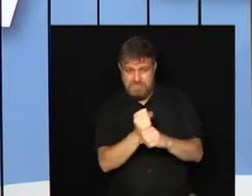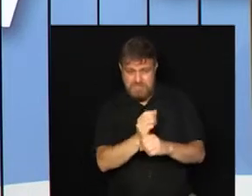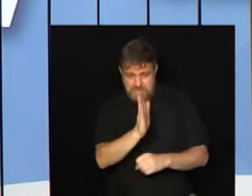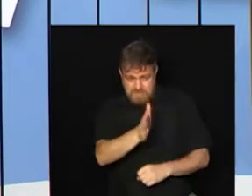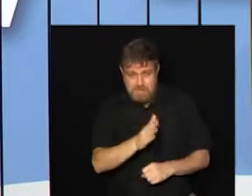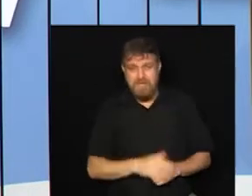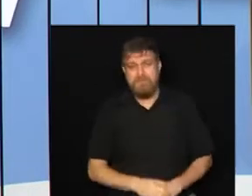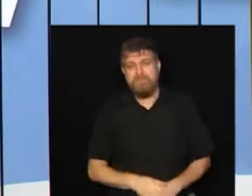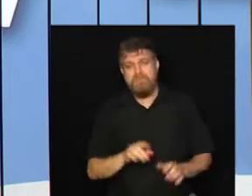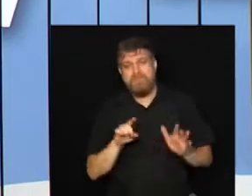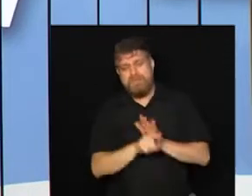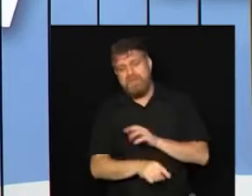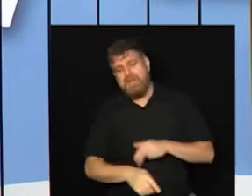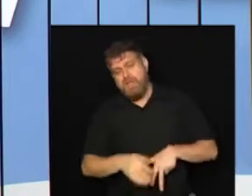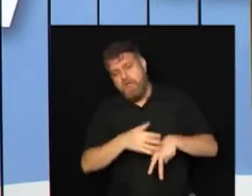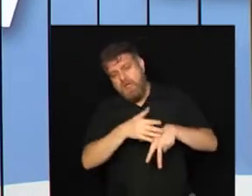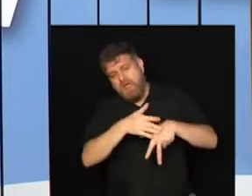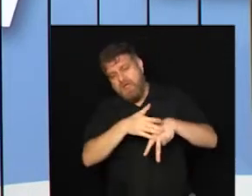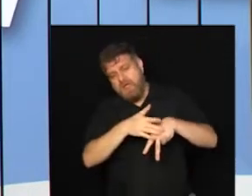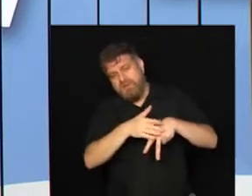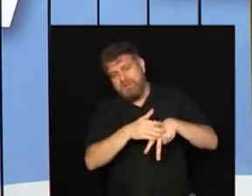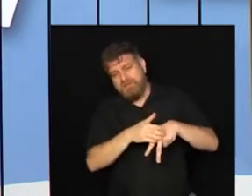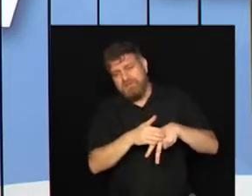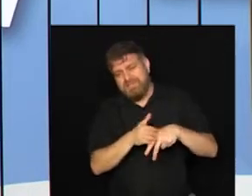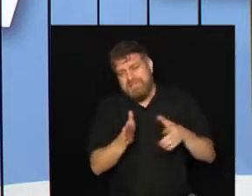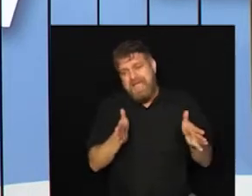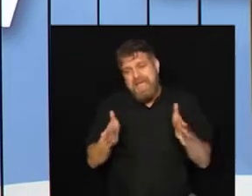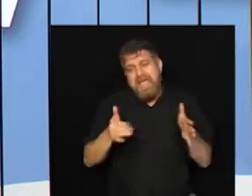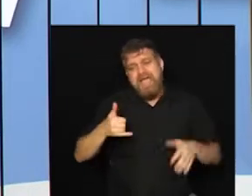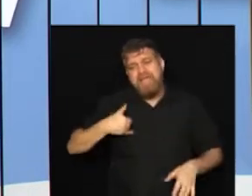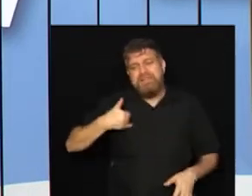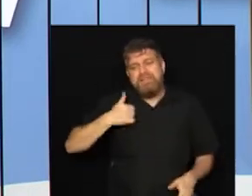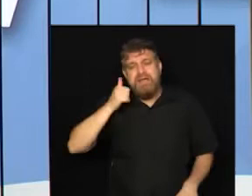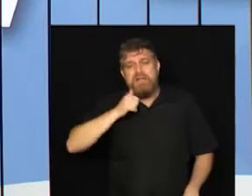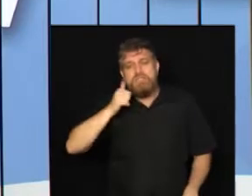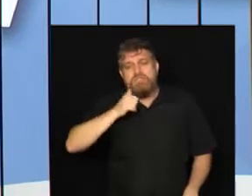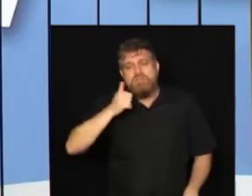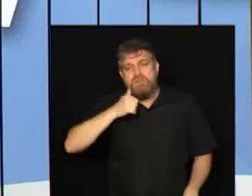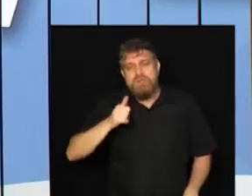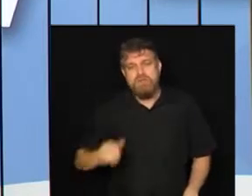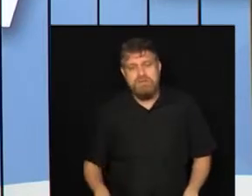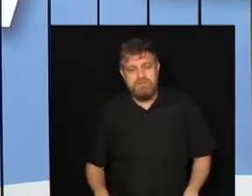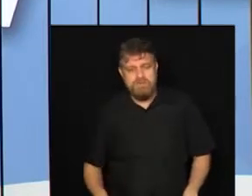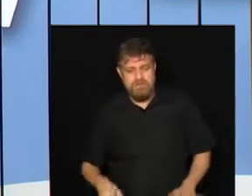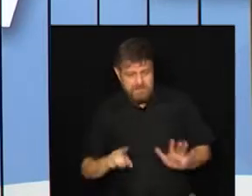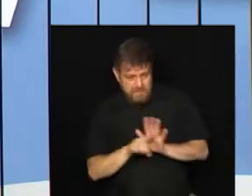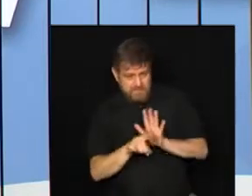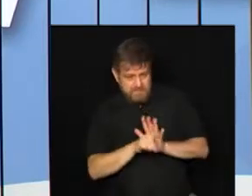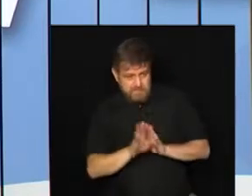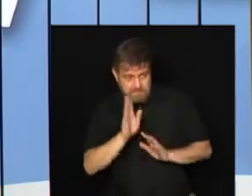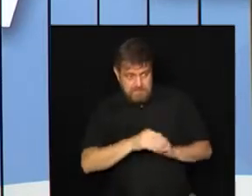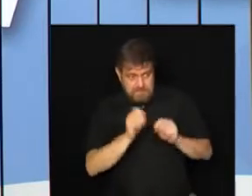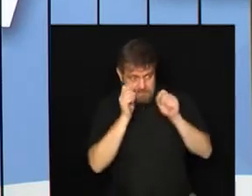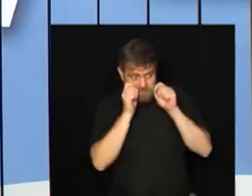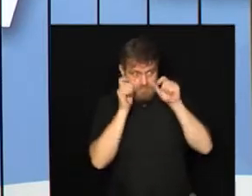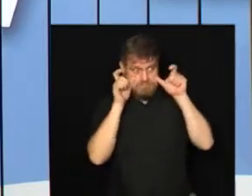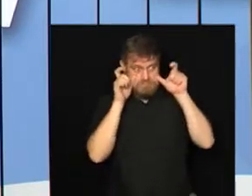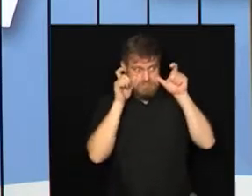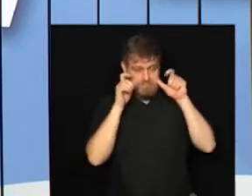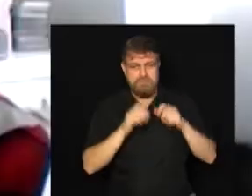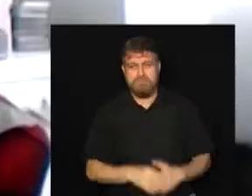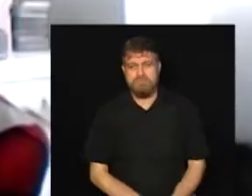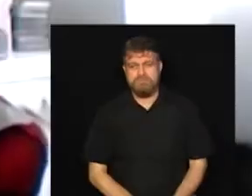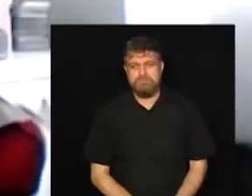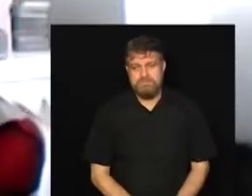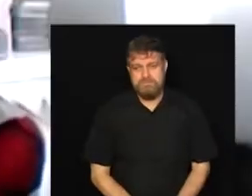né? É uma doença que atinge principalmente qual mulher, de qual faixa etária? A partir de qual faixa etária a mulher já deve ficar preocupada com essa